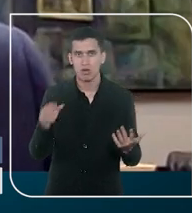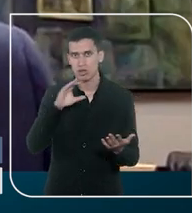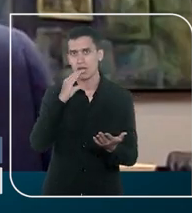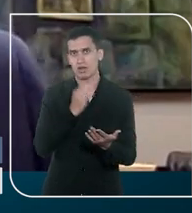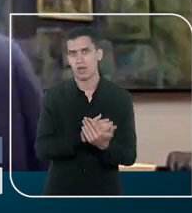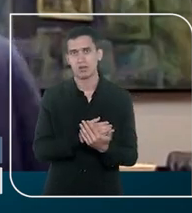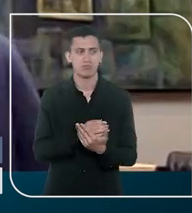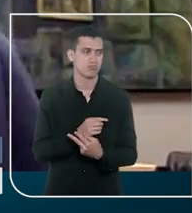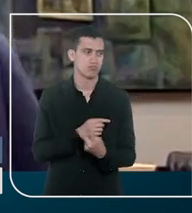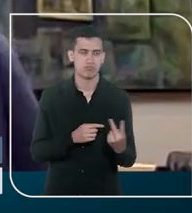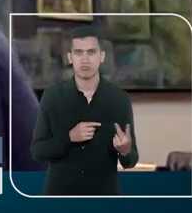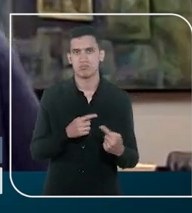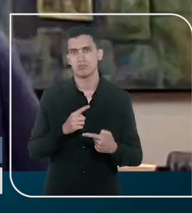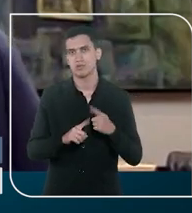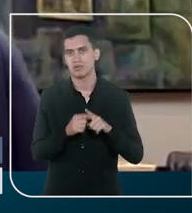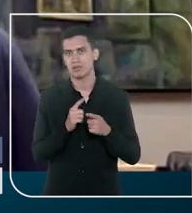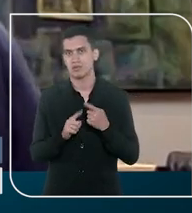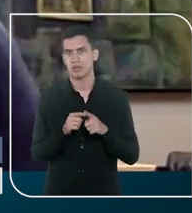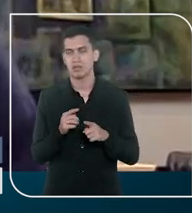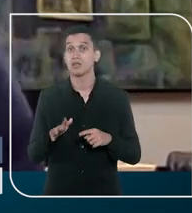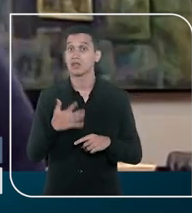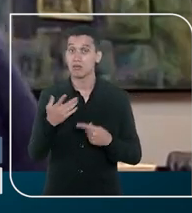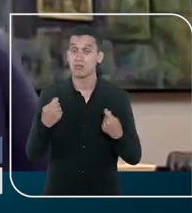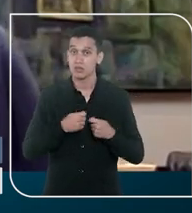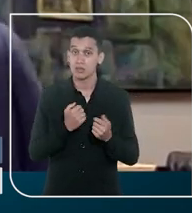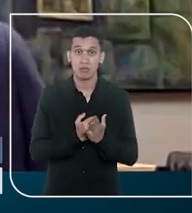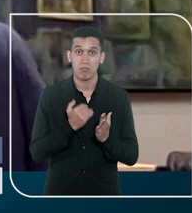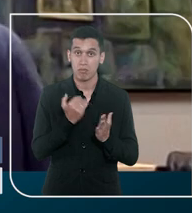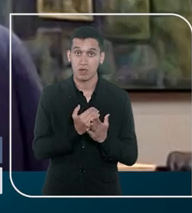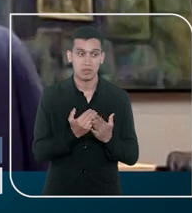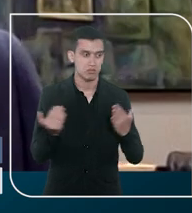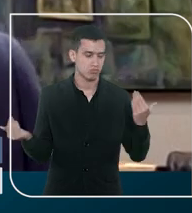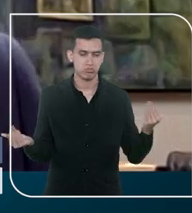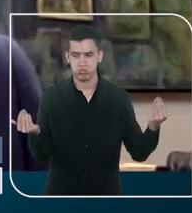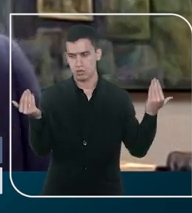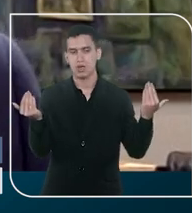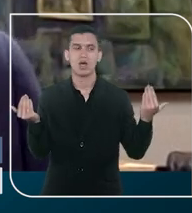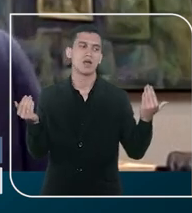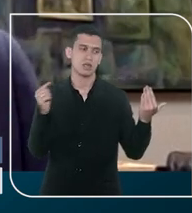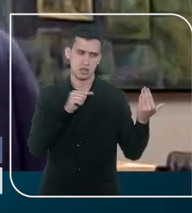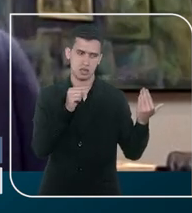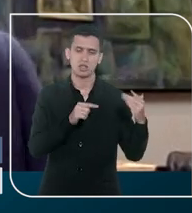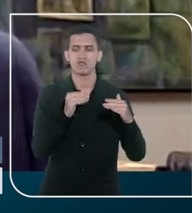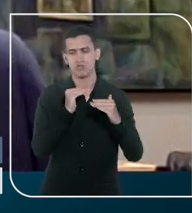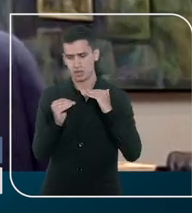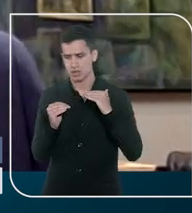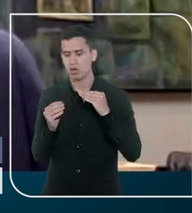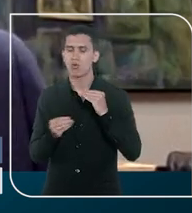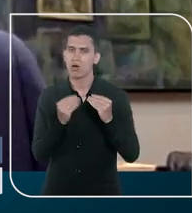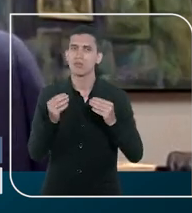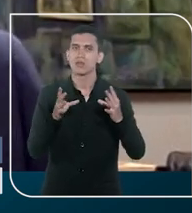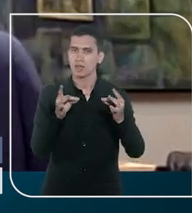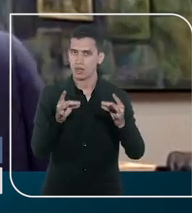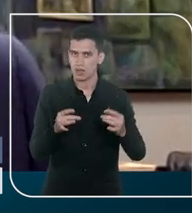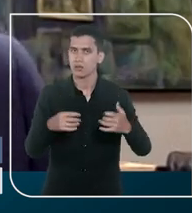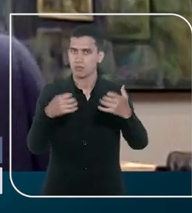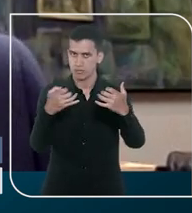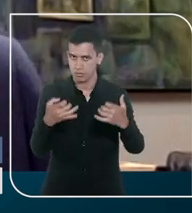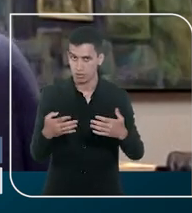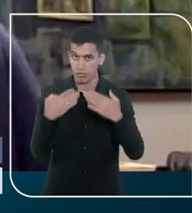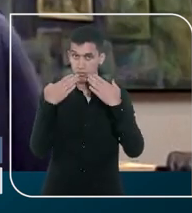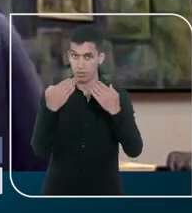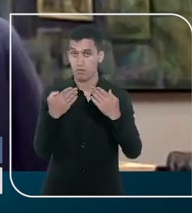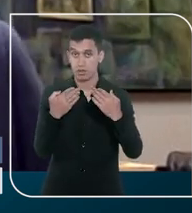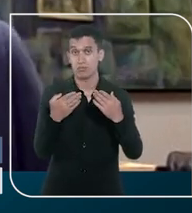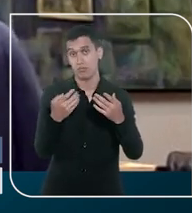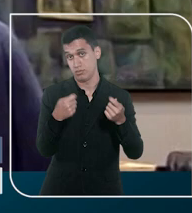discutida. Então, é necessário que, além de apontar e comprovar a divergência, demonstre a semelhança e, portanto, a